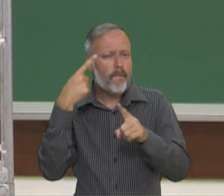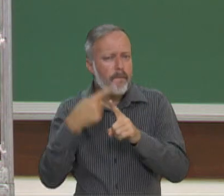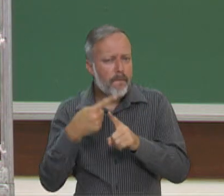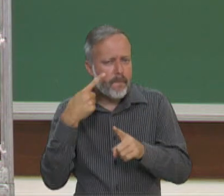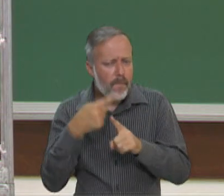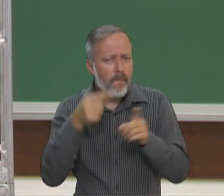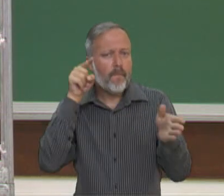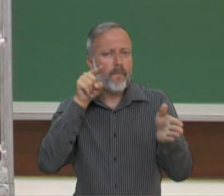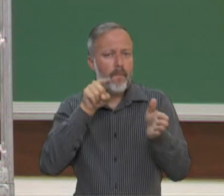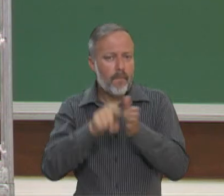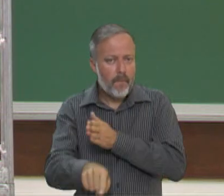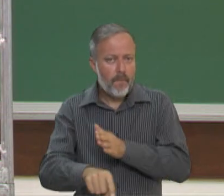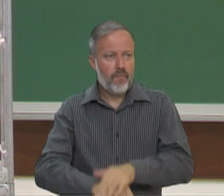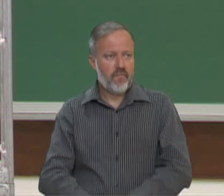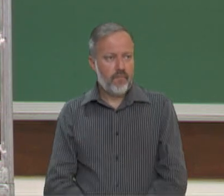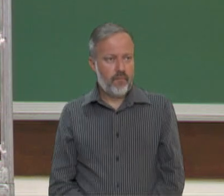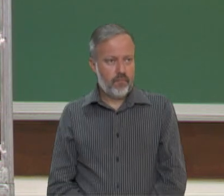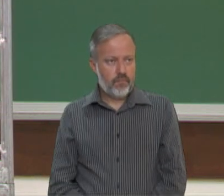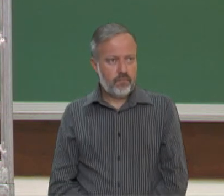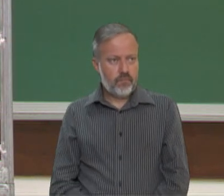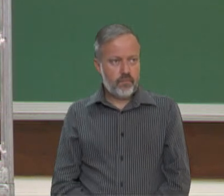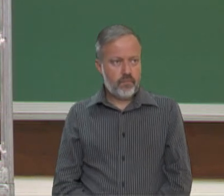quê?